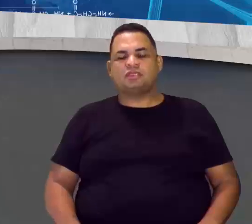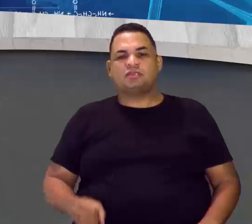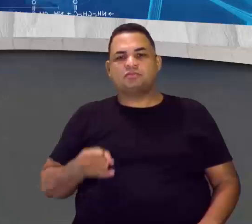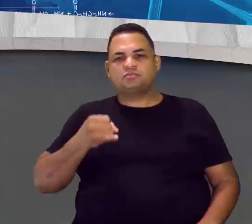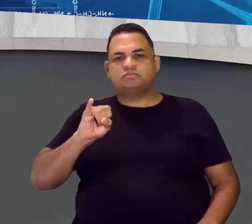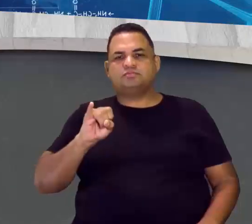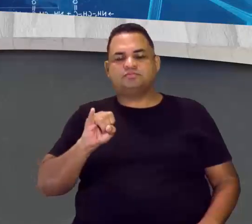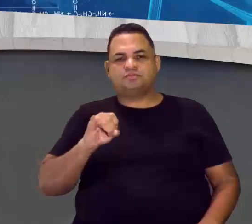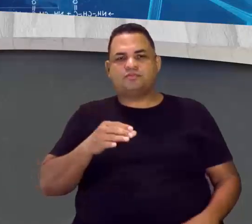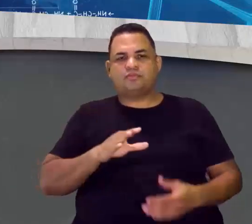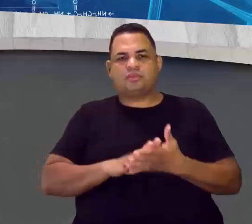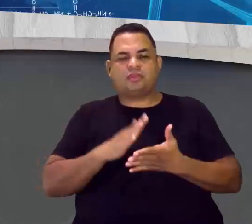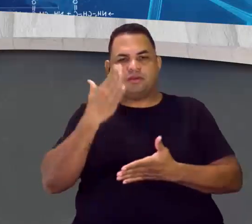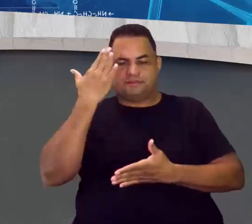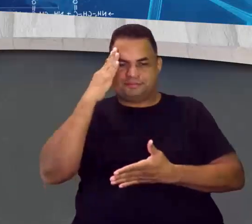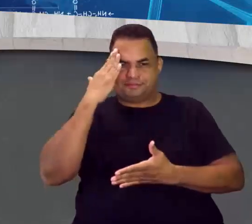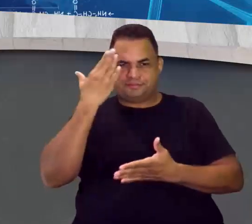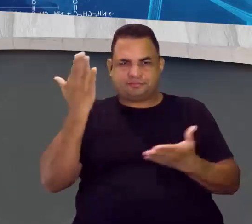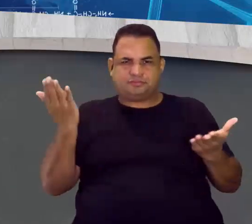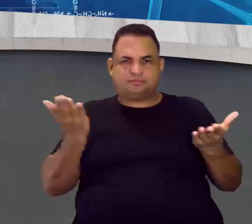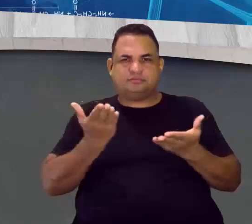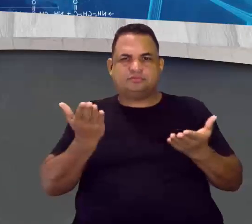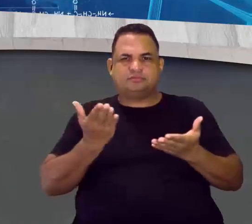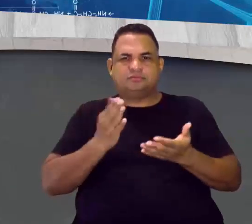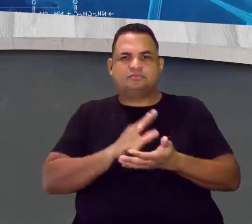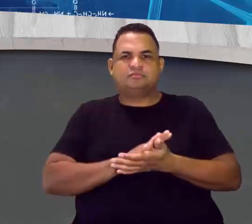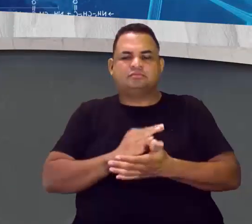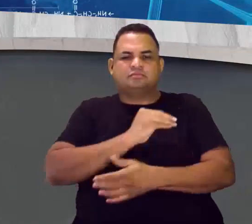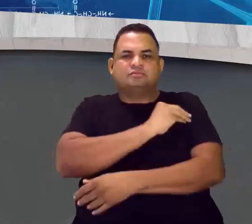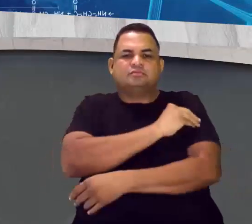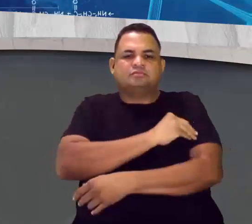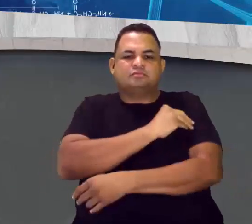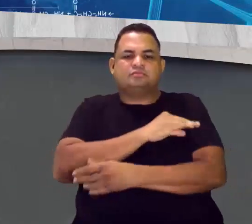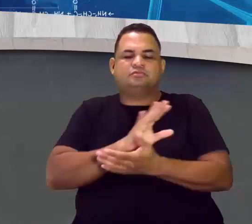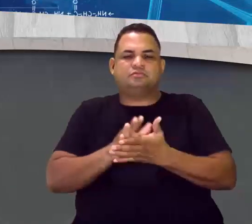você entendeu agora, é que o álcool, na